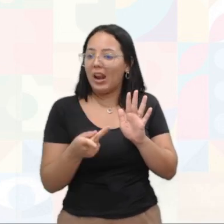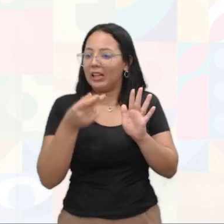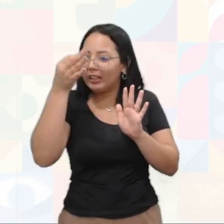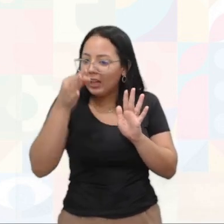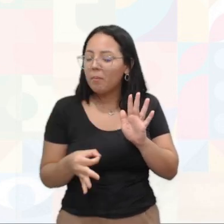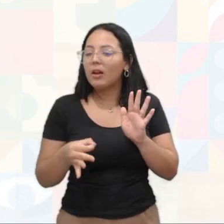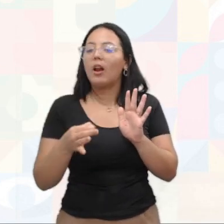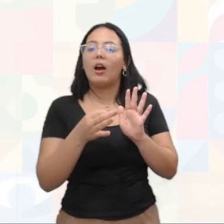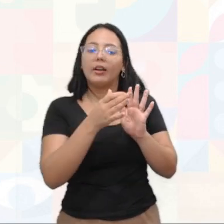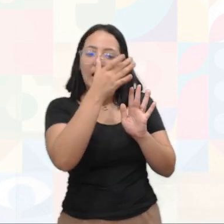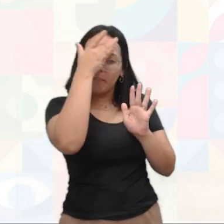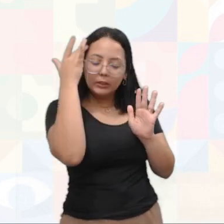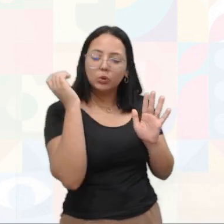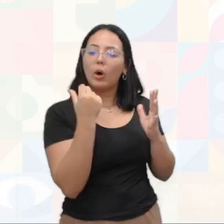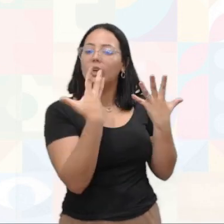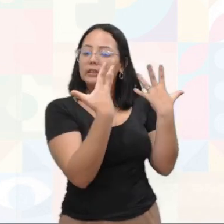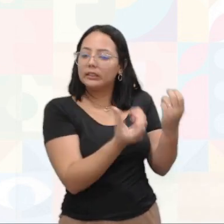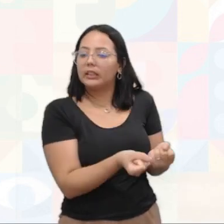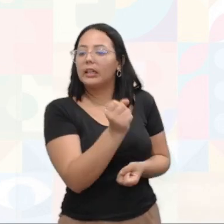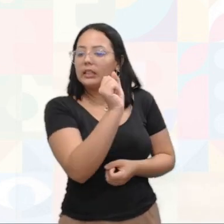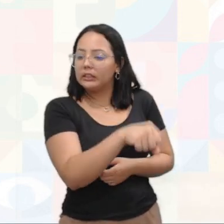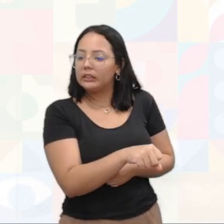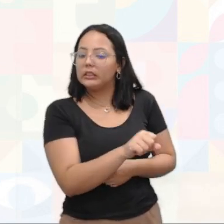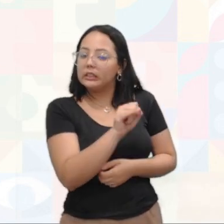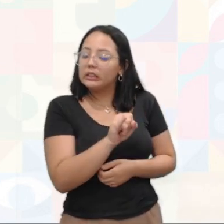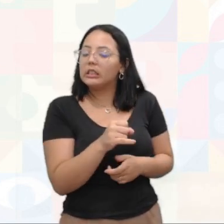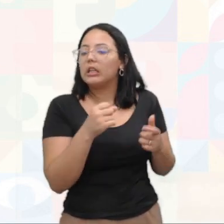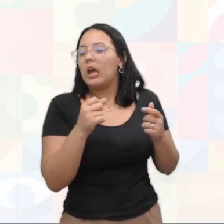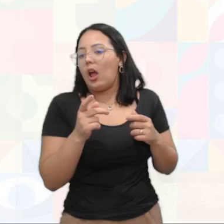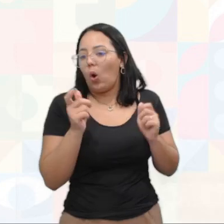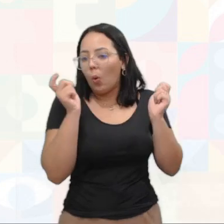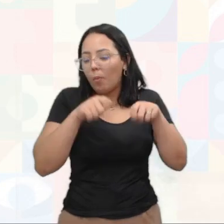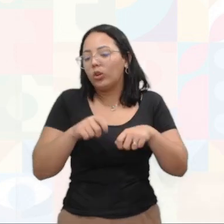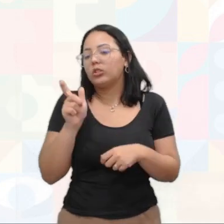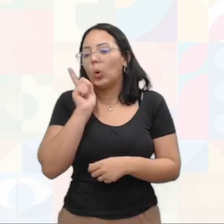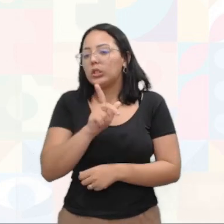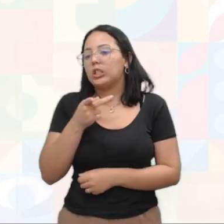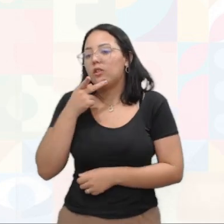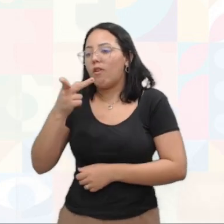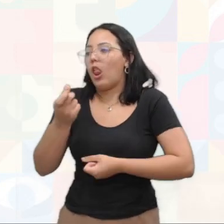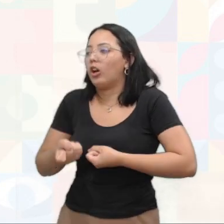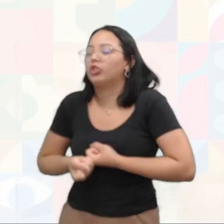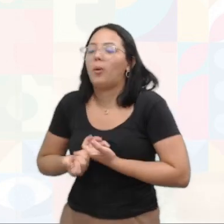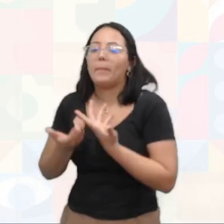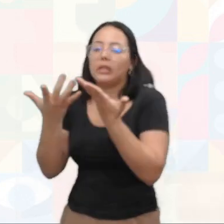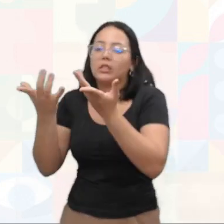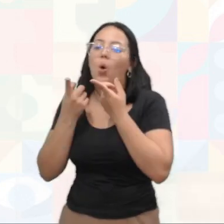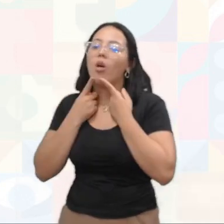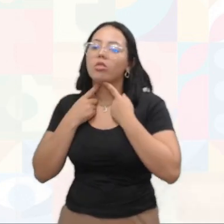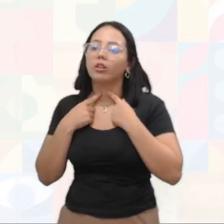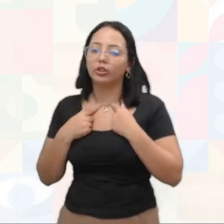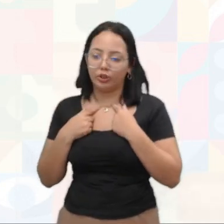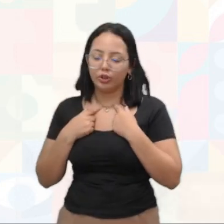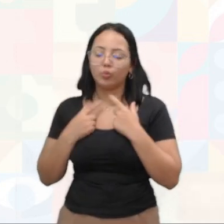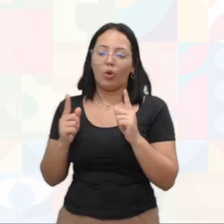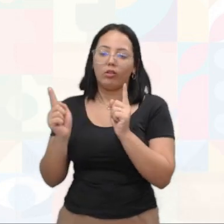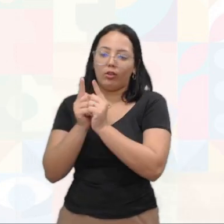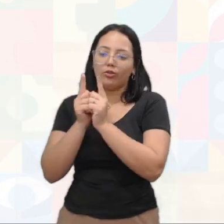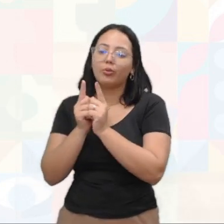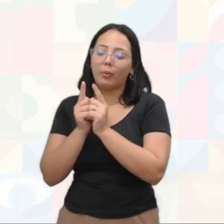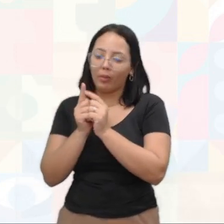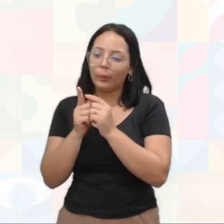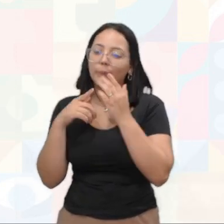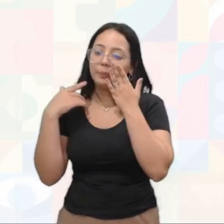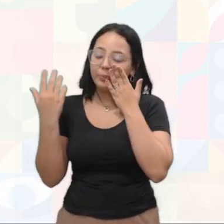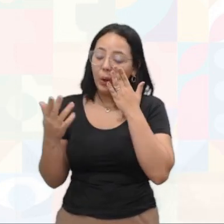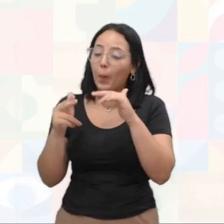a vítima daria o consentimento, caso essa vítima tivesse condições de expressar o seu desejo de receber o atendimento.